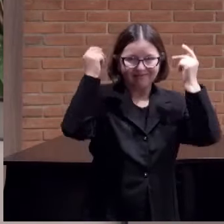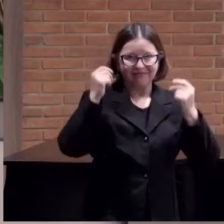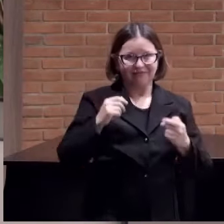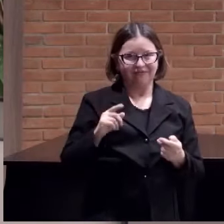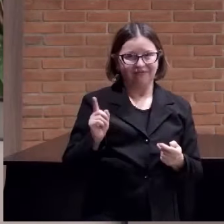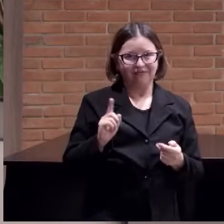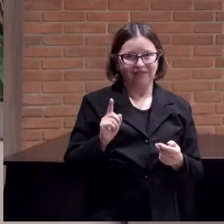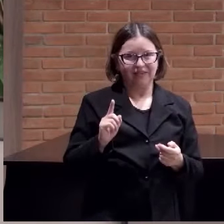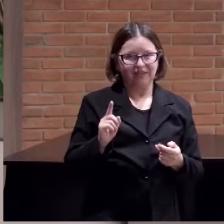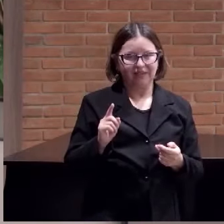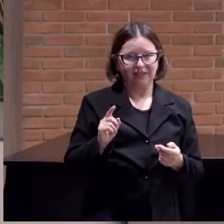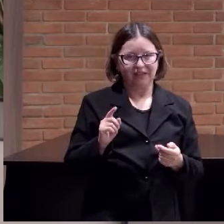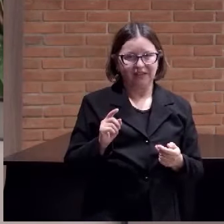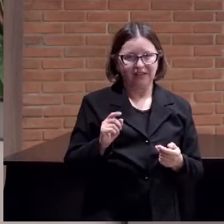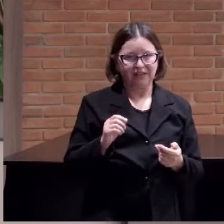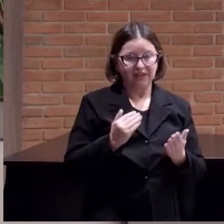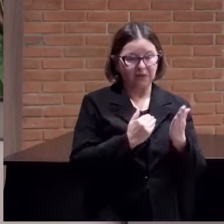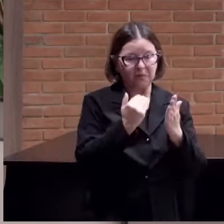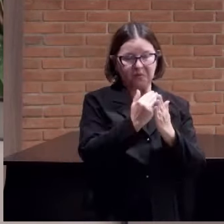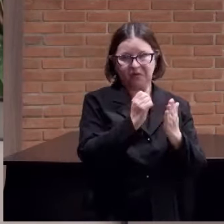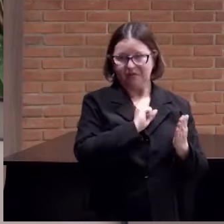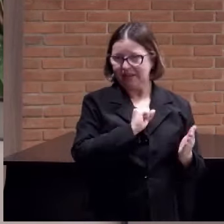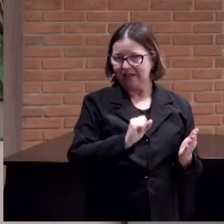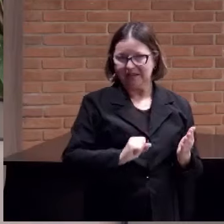não foi o sumo sacerdote